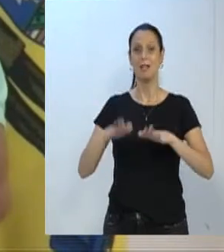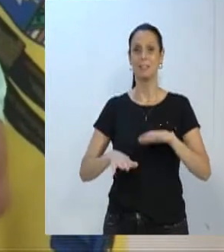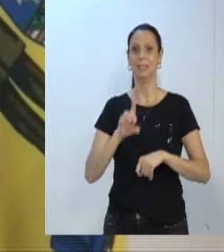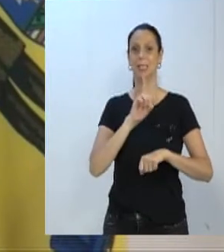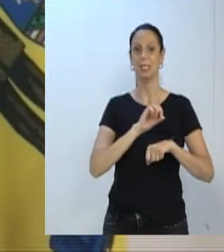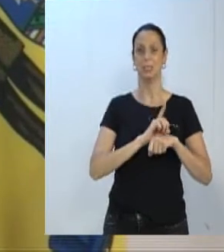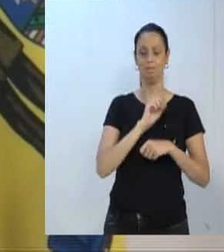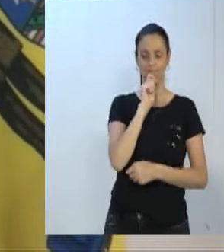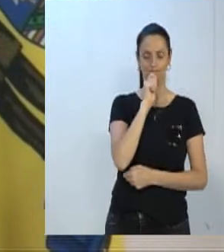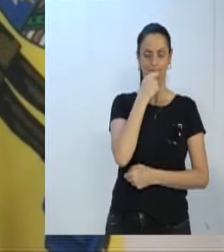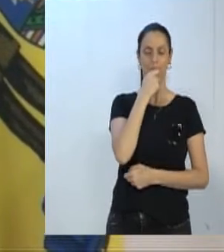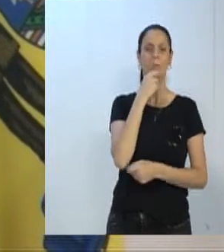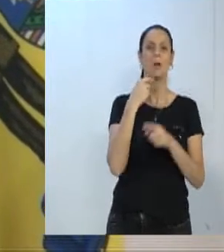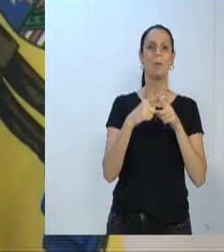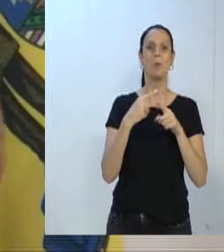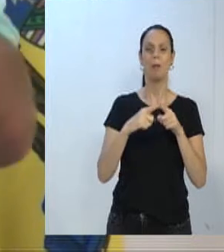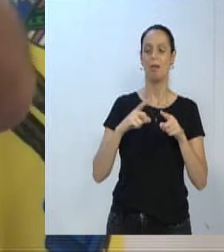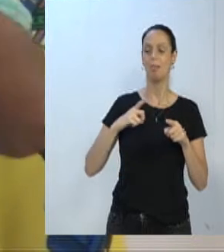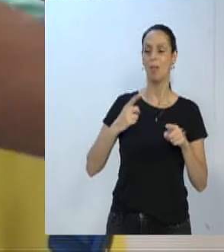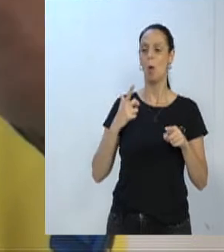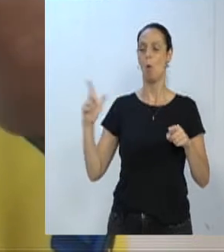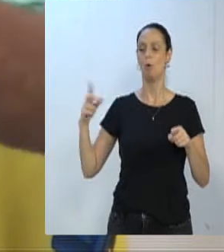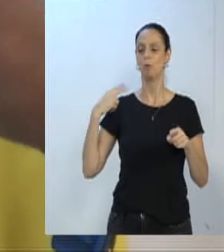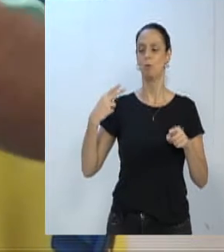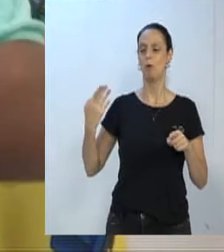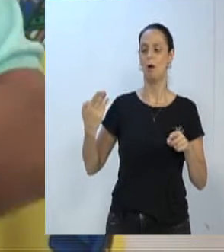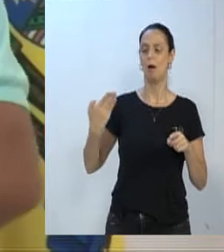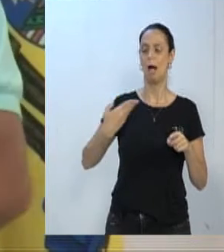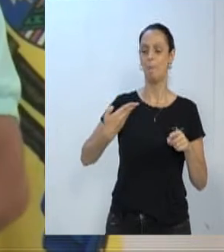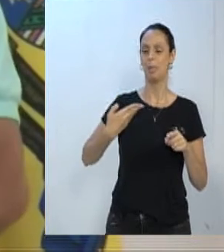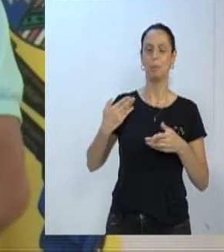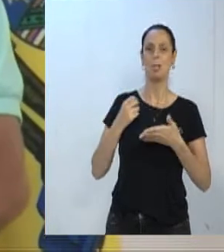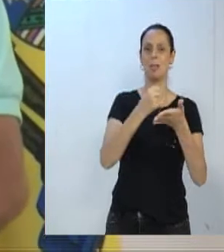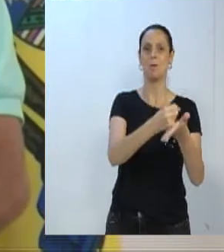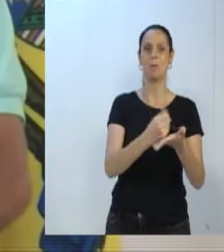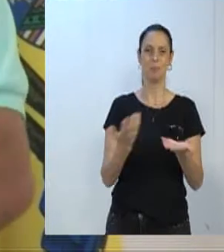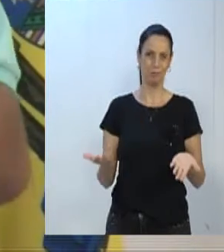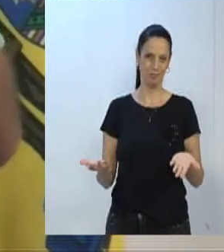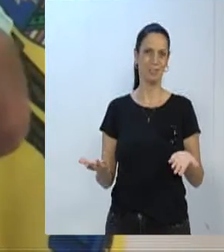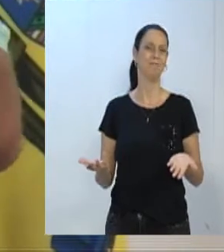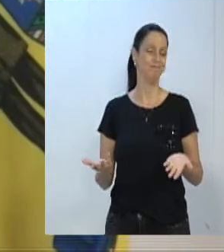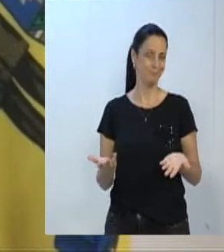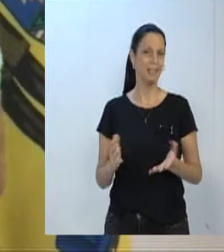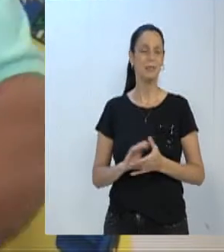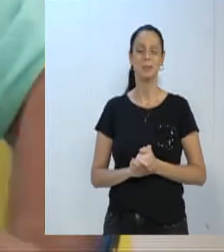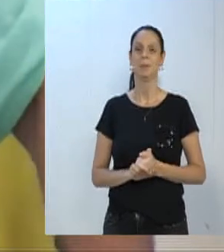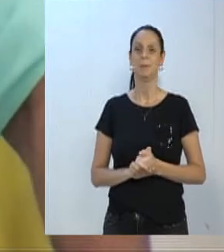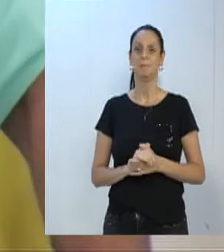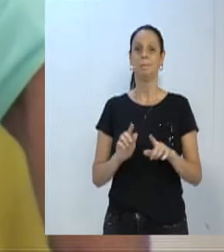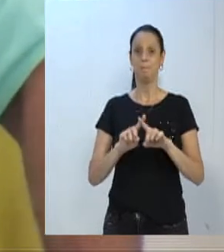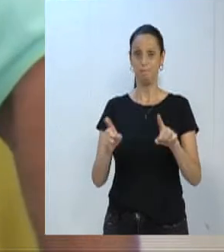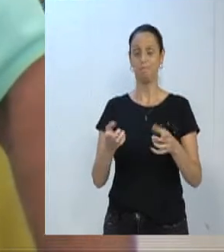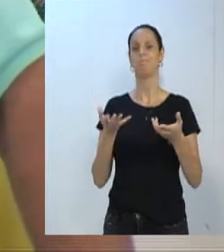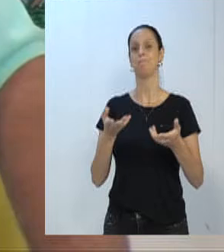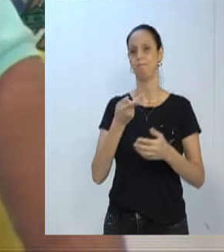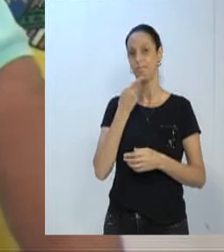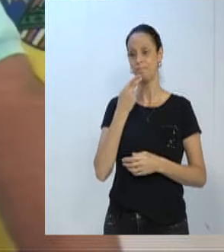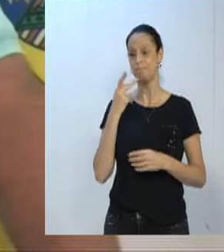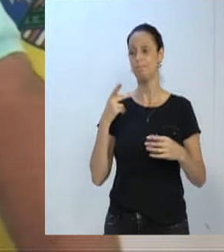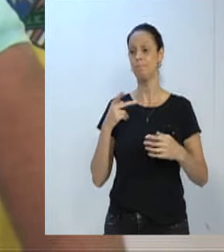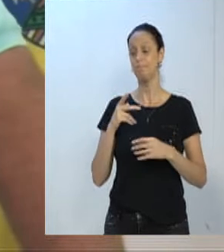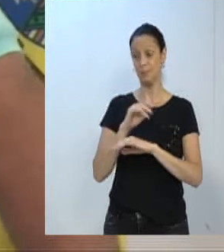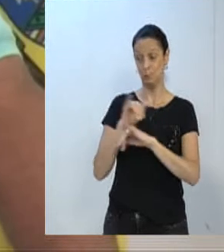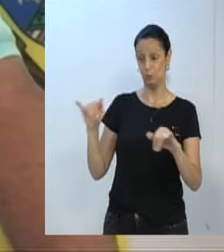parecido Mas o importante é isso porque nas reuniões contém da pp a gente participa e aqui ó eu quero aqui Gilson em todos esses colégios